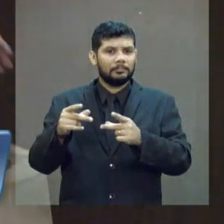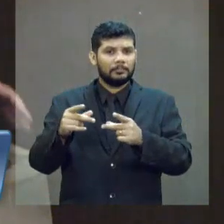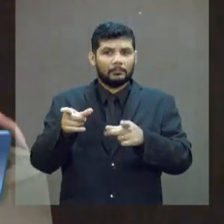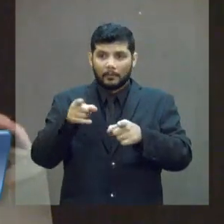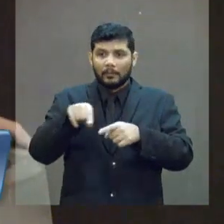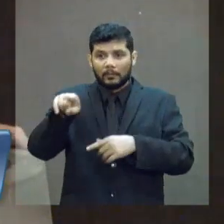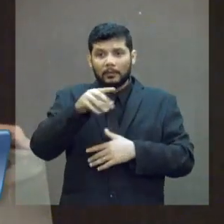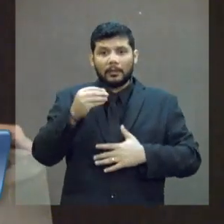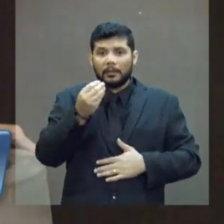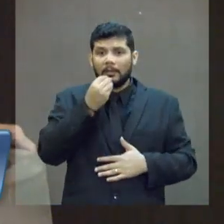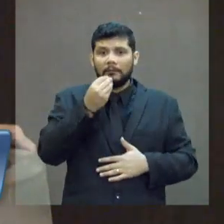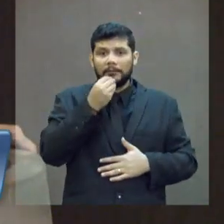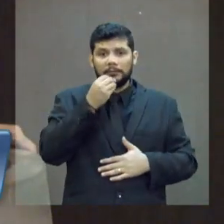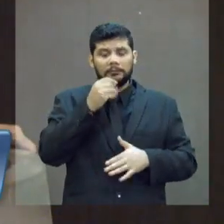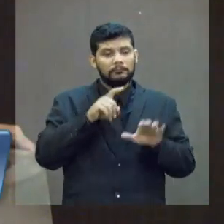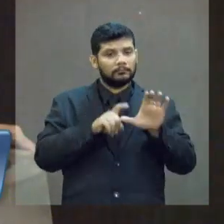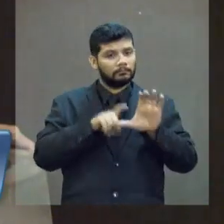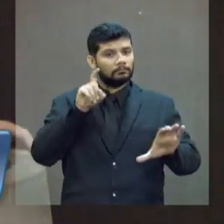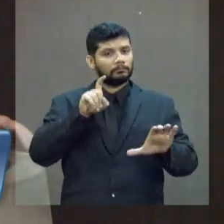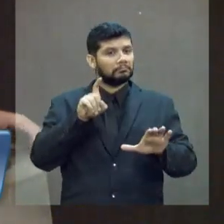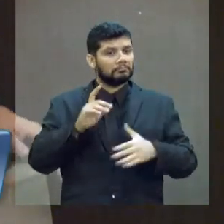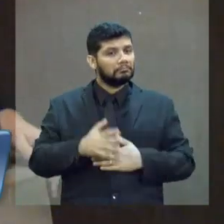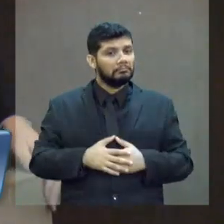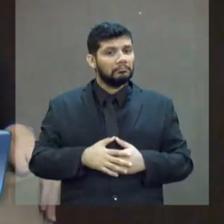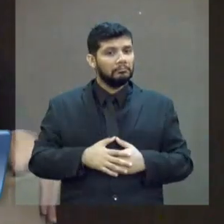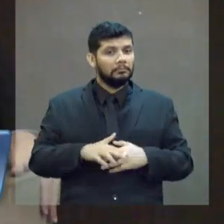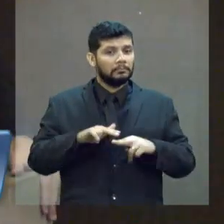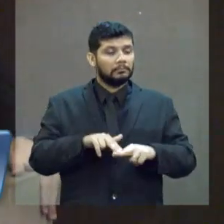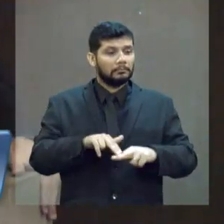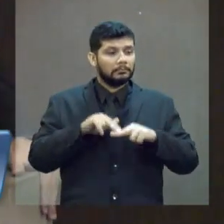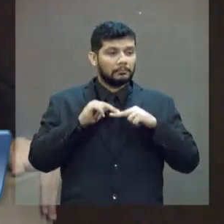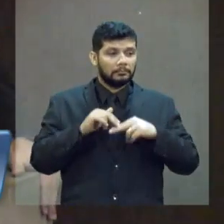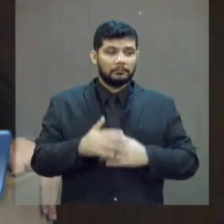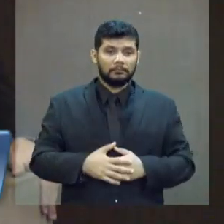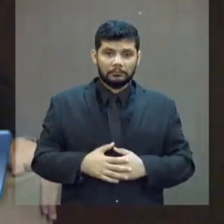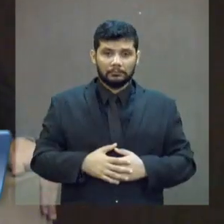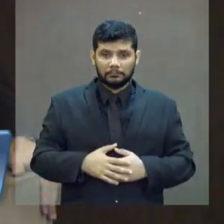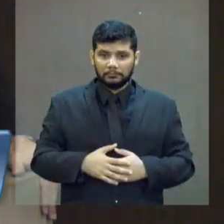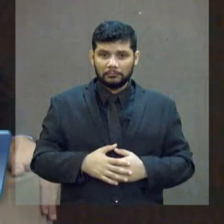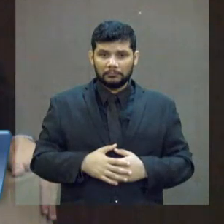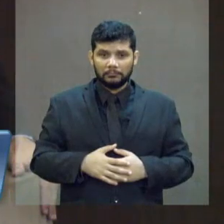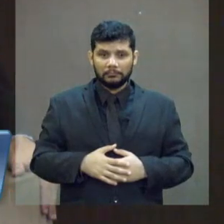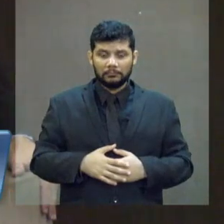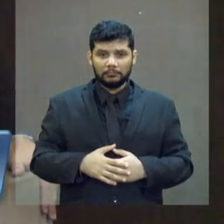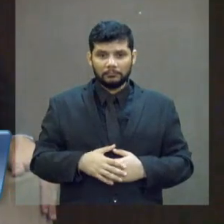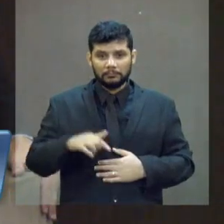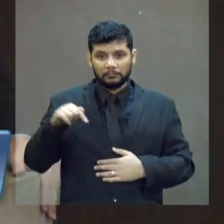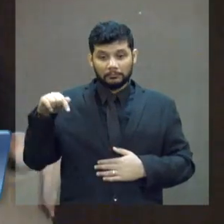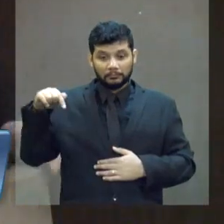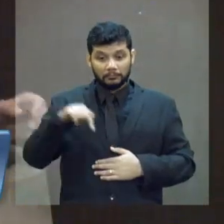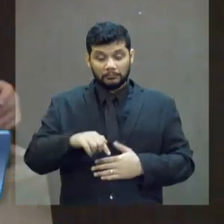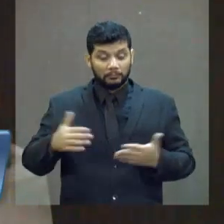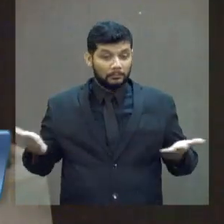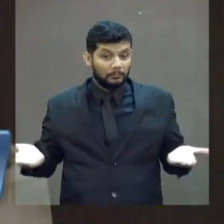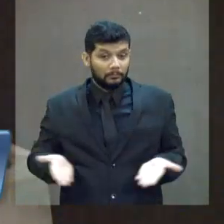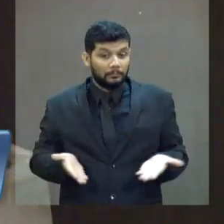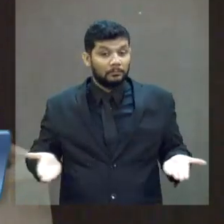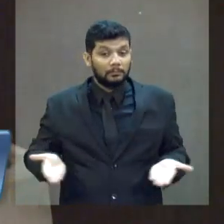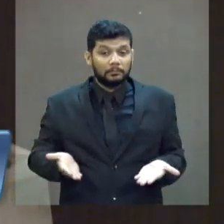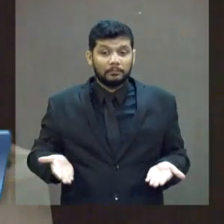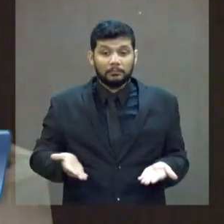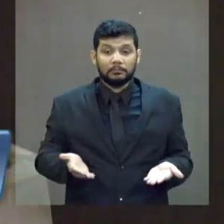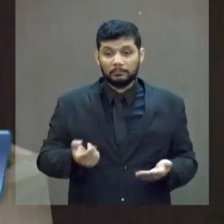poderiam, inclusive, ter a sua autonomia. É por isso que, nesta data de hoje,